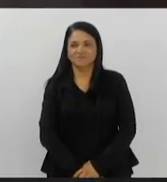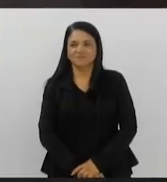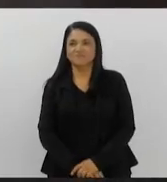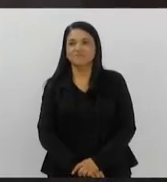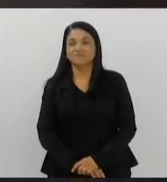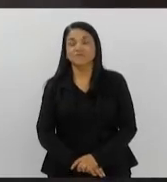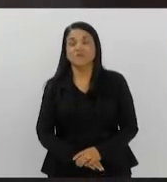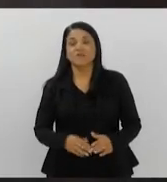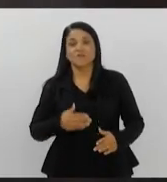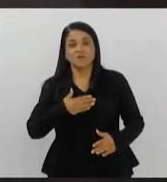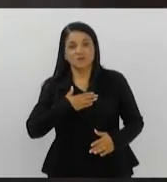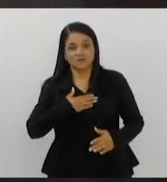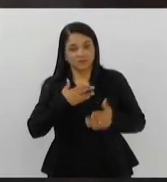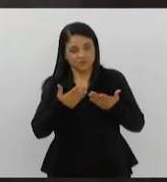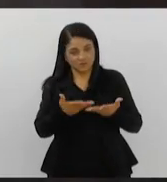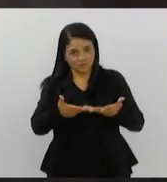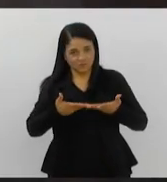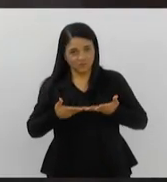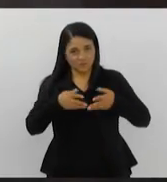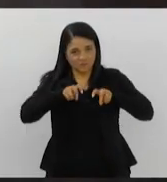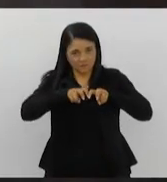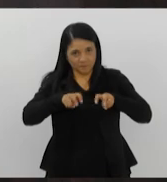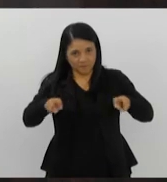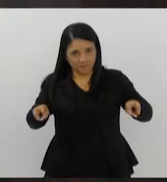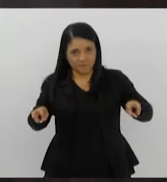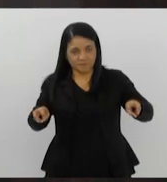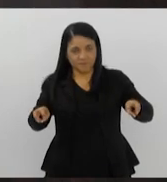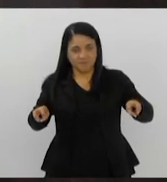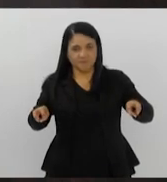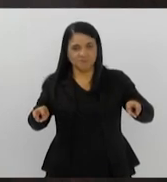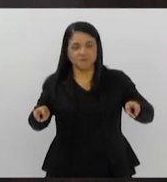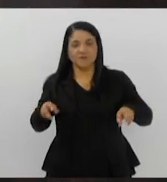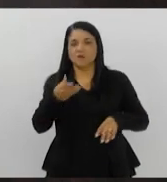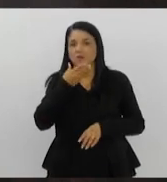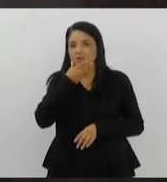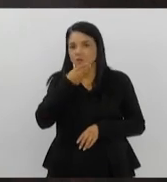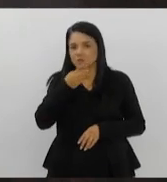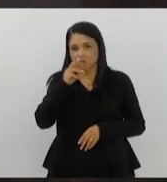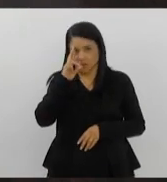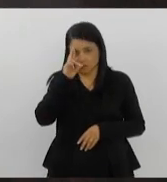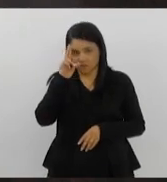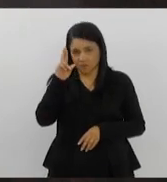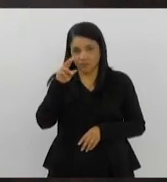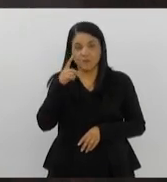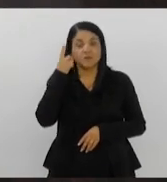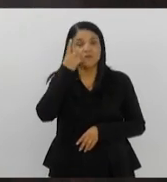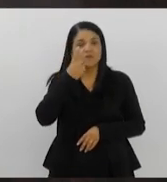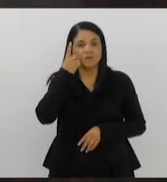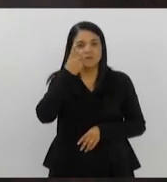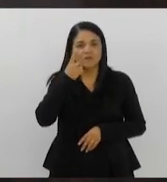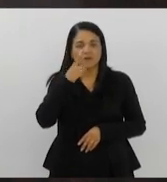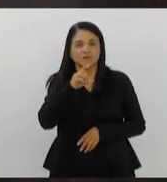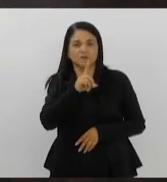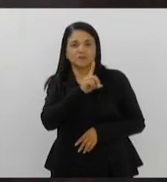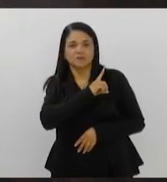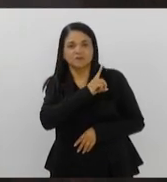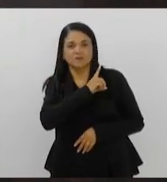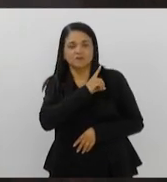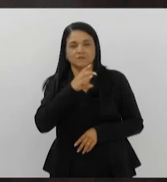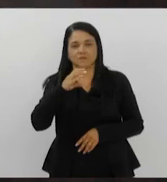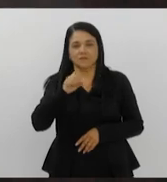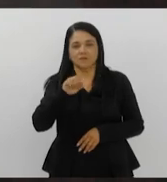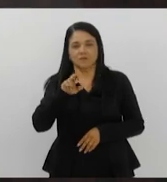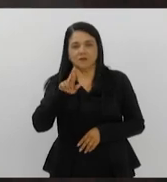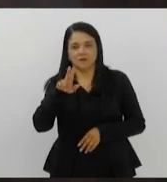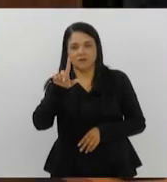gostaria de convidar também para compor a mesa de honra o senhor Deputado delegado Carlos